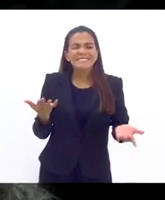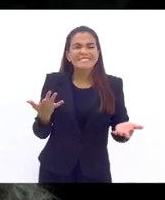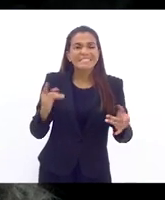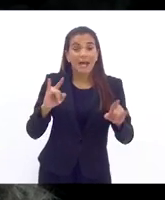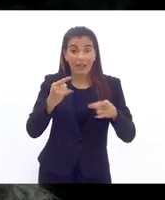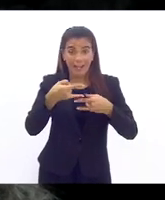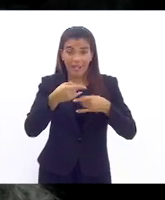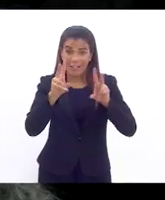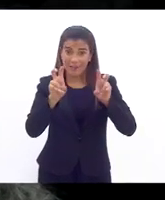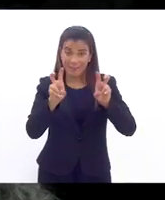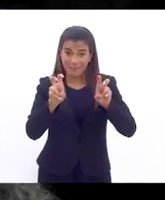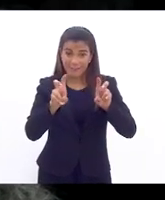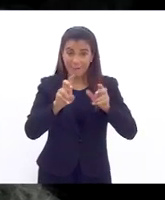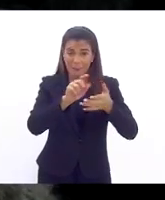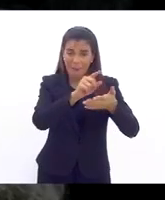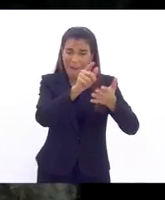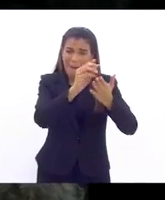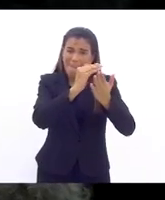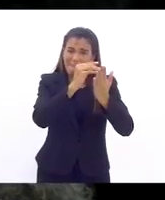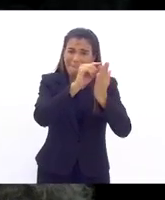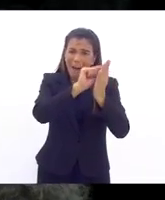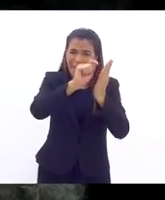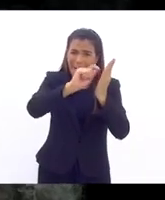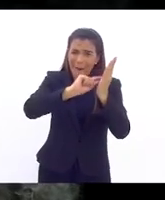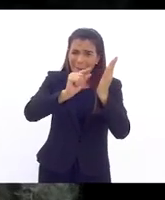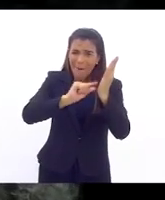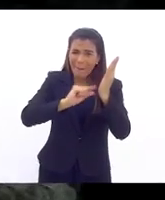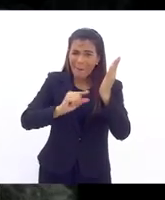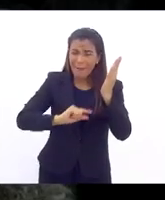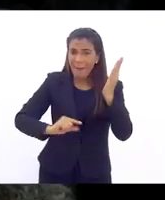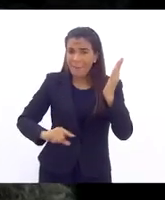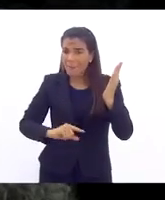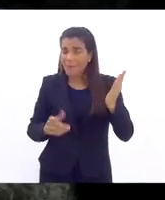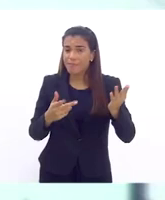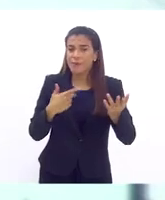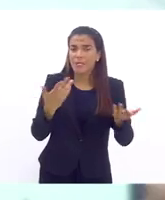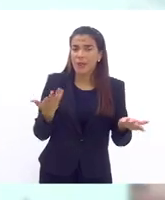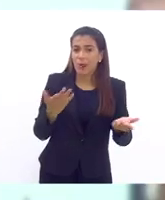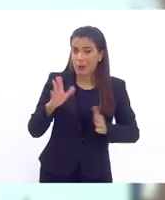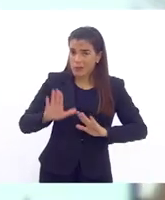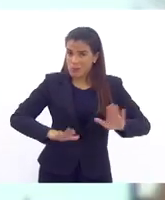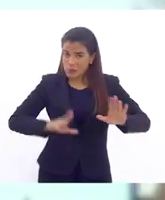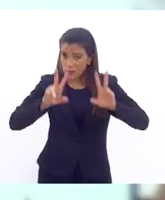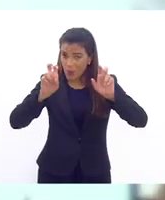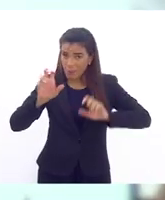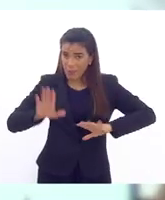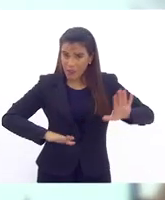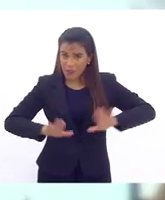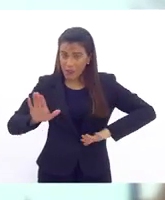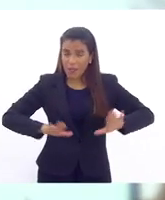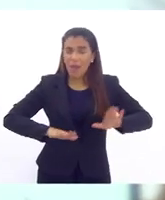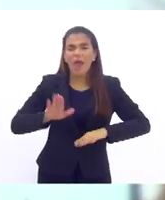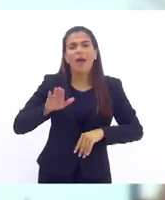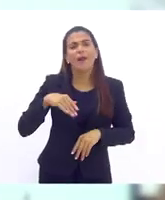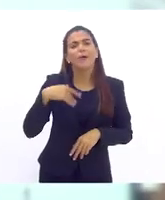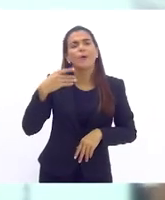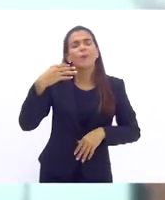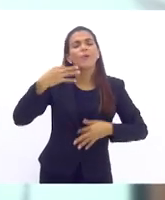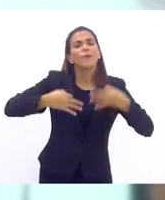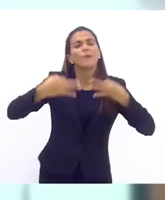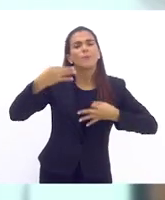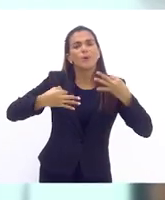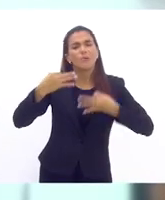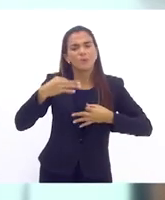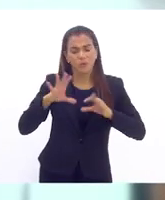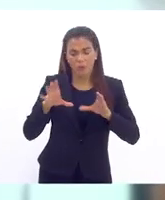fazer eventualmente enfim à disposição ali do complexo lagonar todos Jacarepaguá era um promotor que fazia parte da câmara